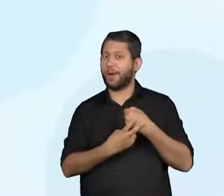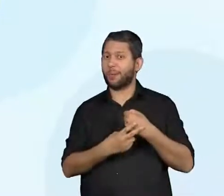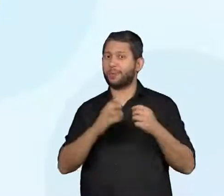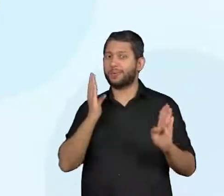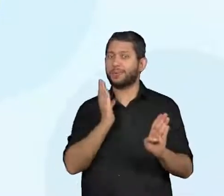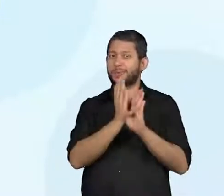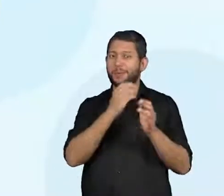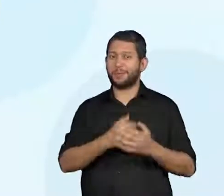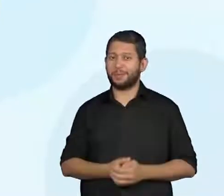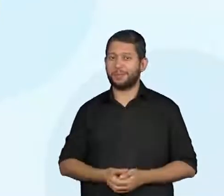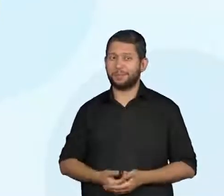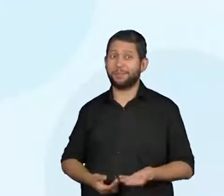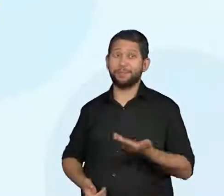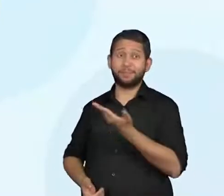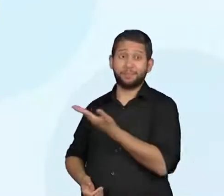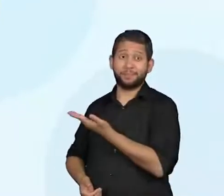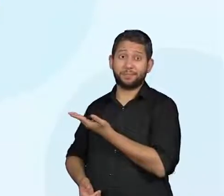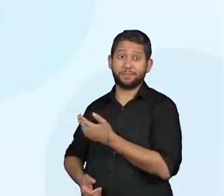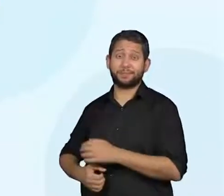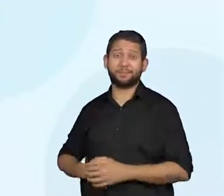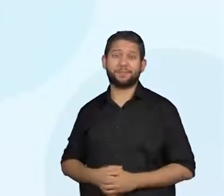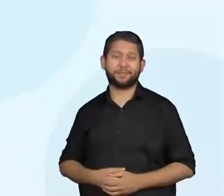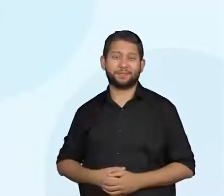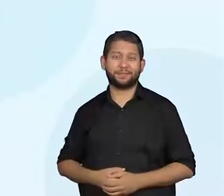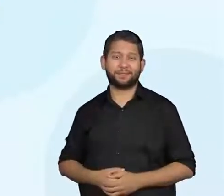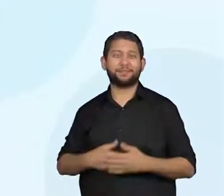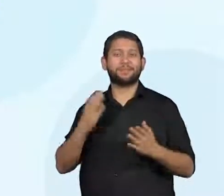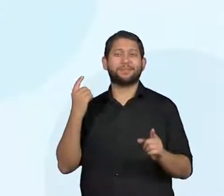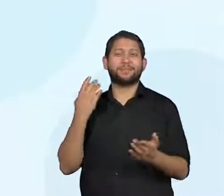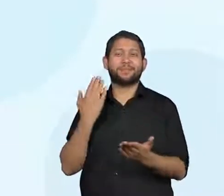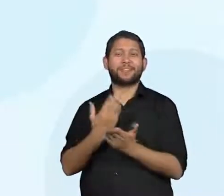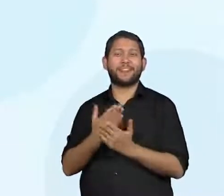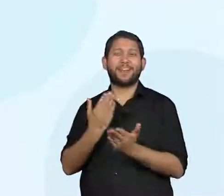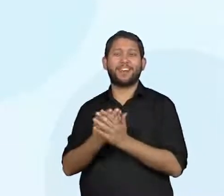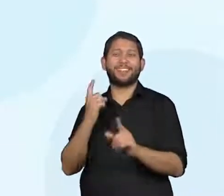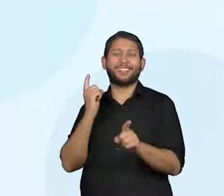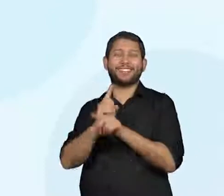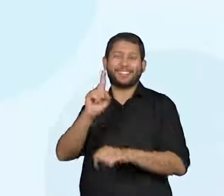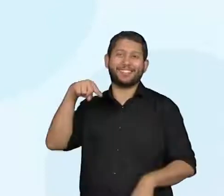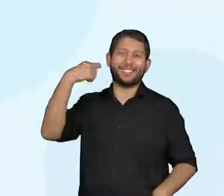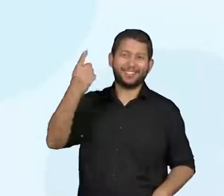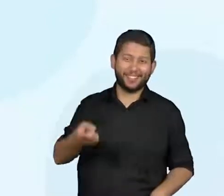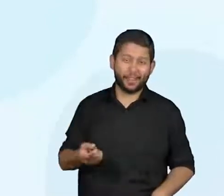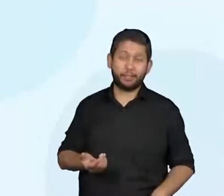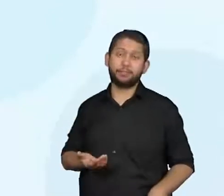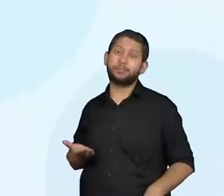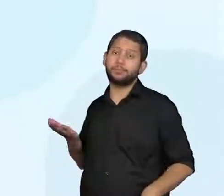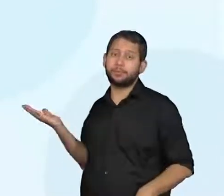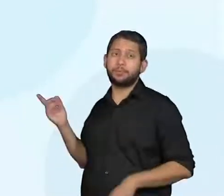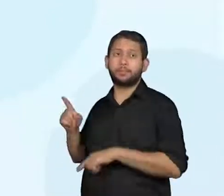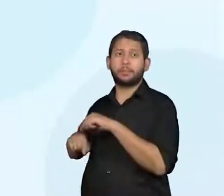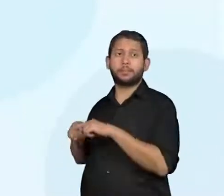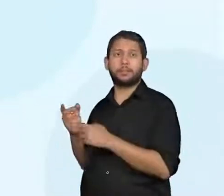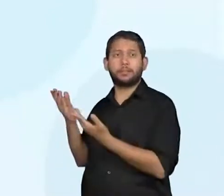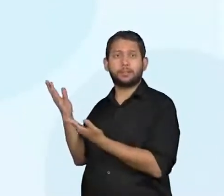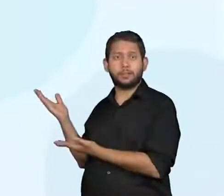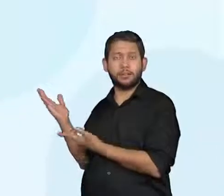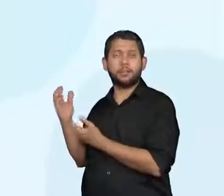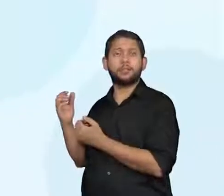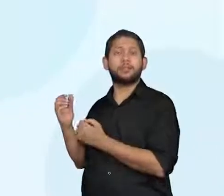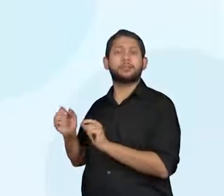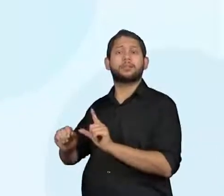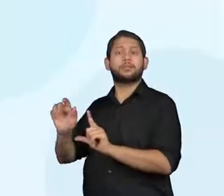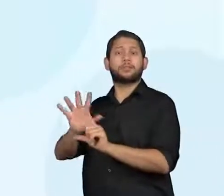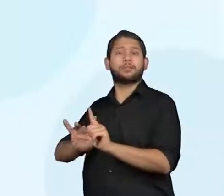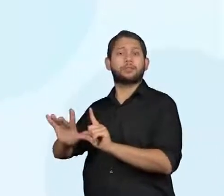e elabore uma lista. Isso mesmo. E até a próxima aula. Olha só, temos aí os materiais utilizados na aula de